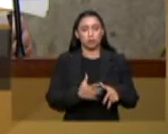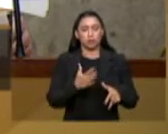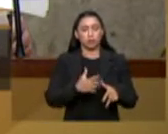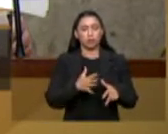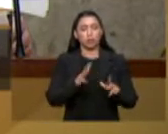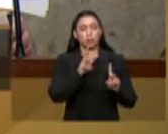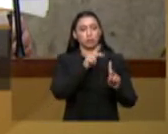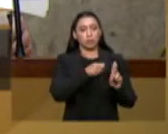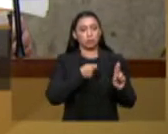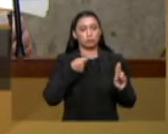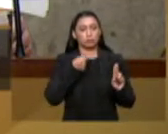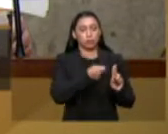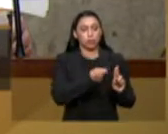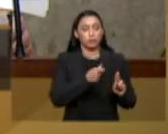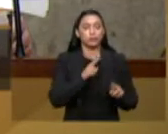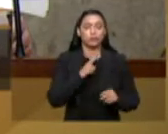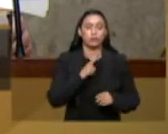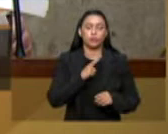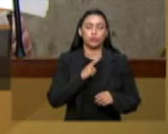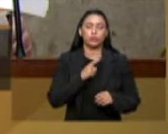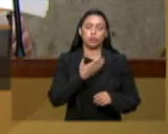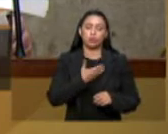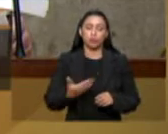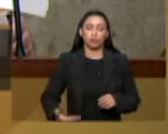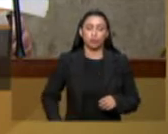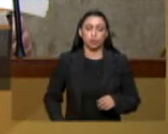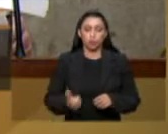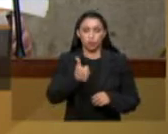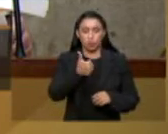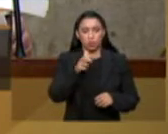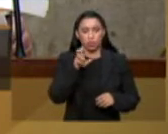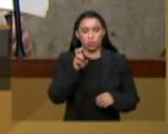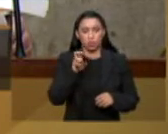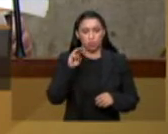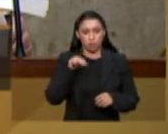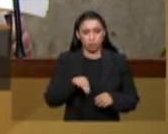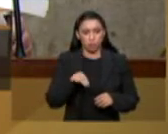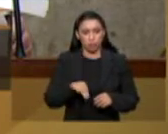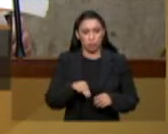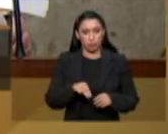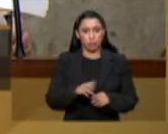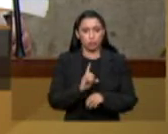União. Prazo regimental de até 15 minutos, doutor Paulo.